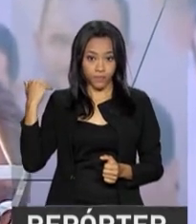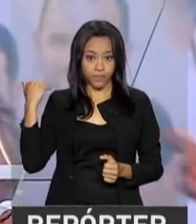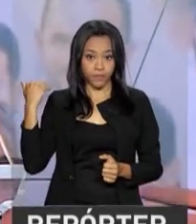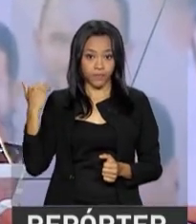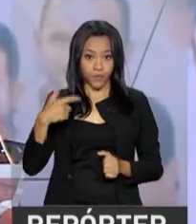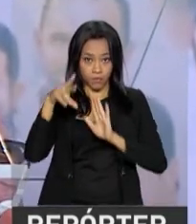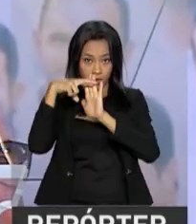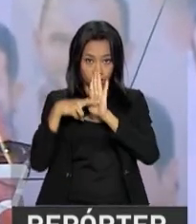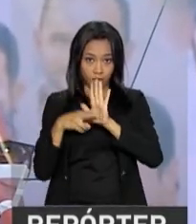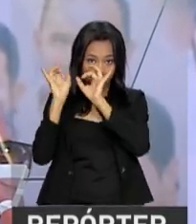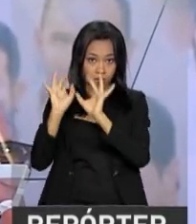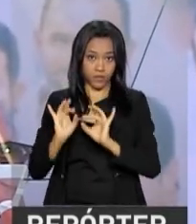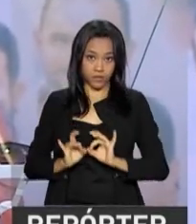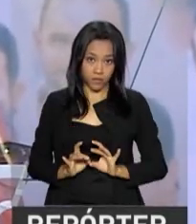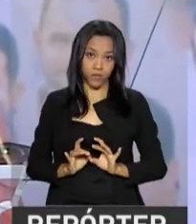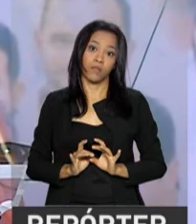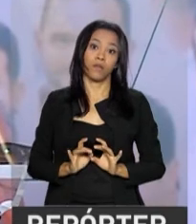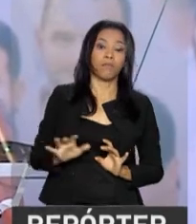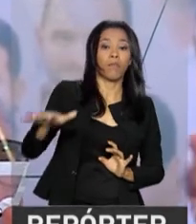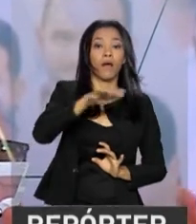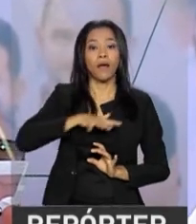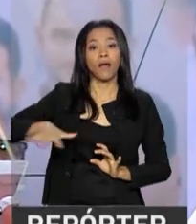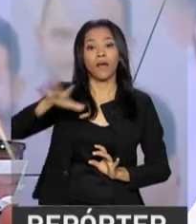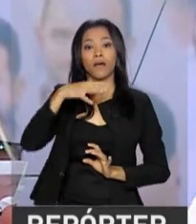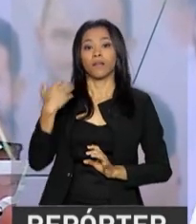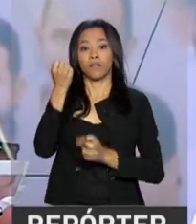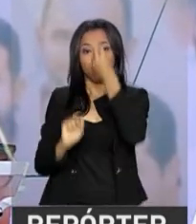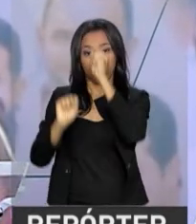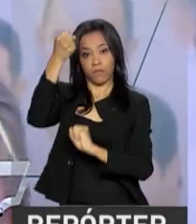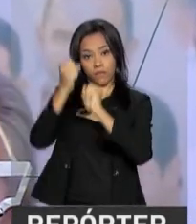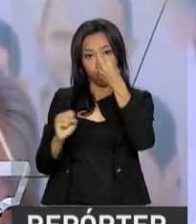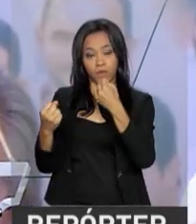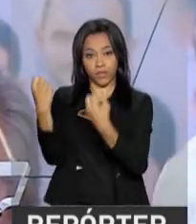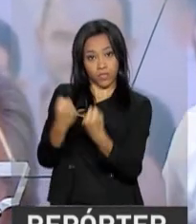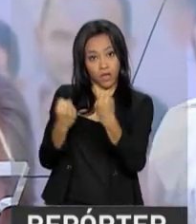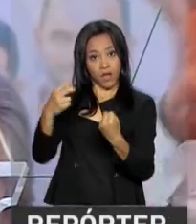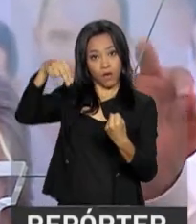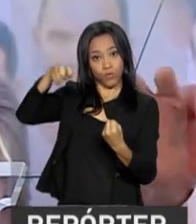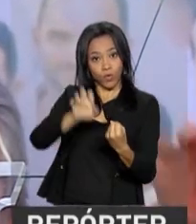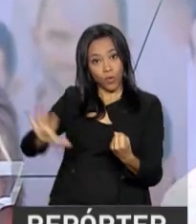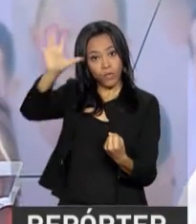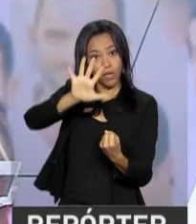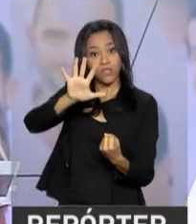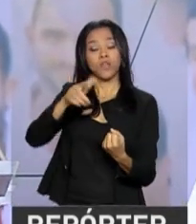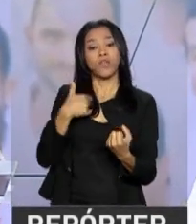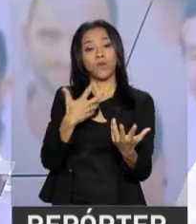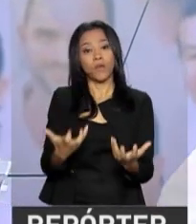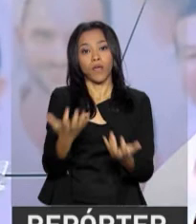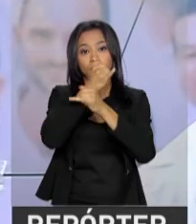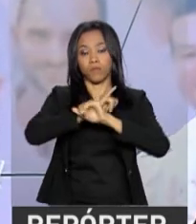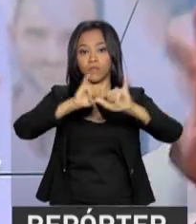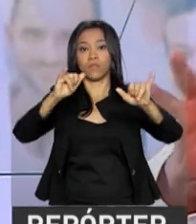regime especial para o setor automotivo no Nordeste, eu quero anunciar solenemente que